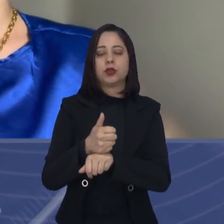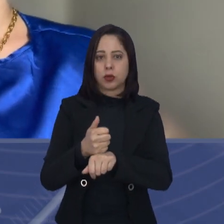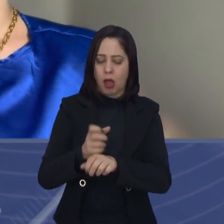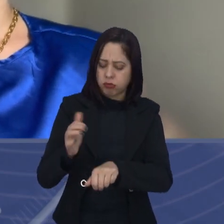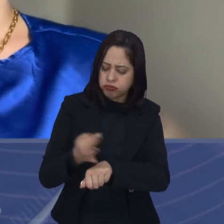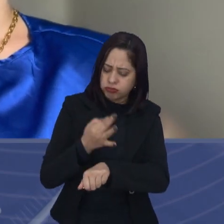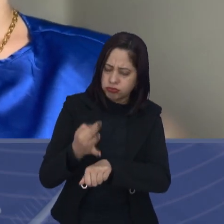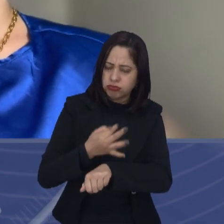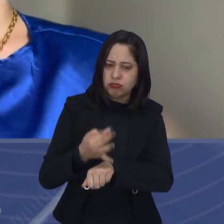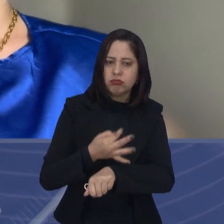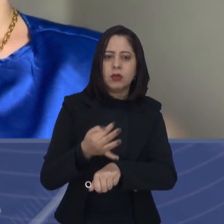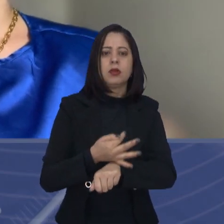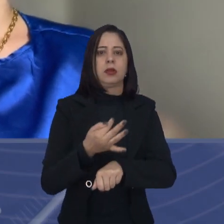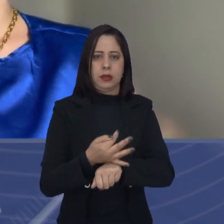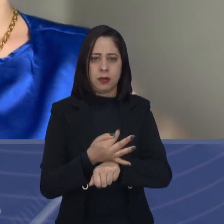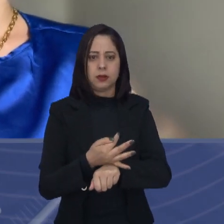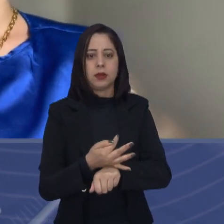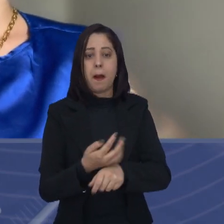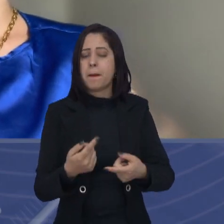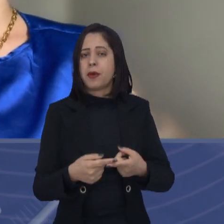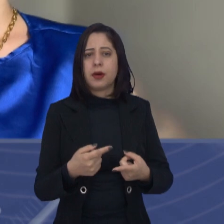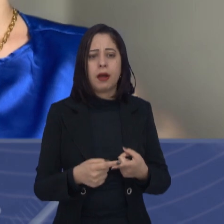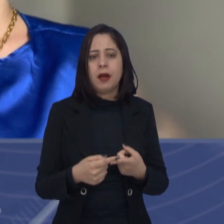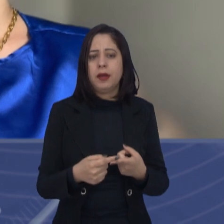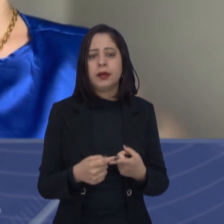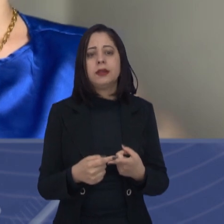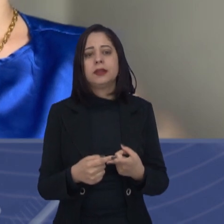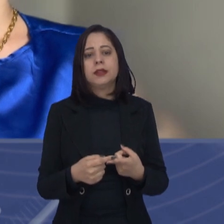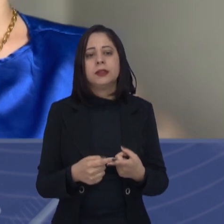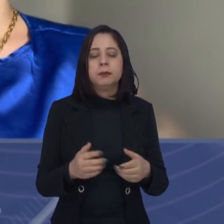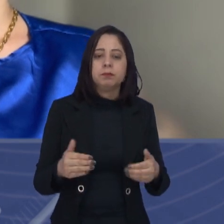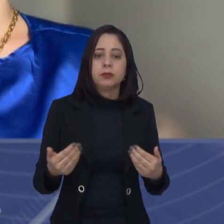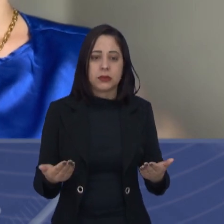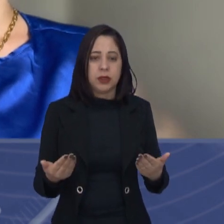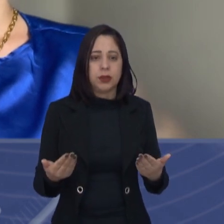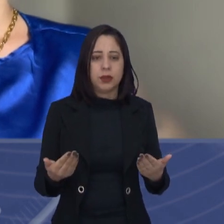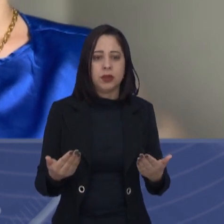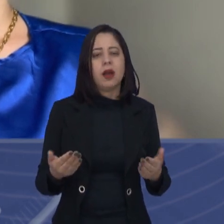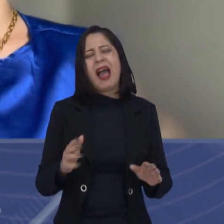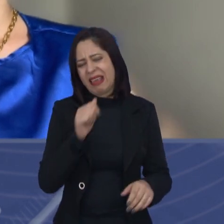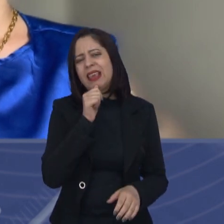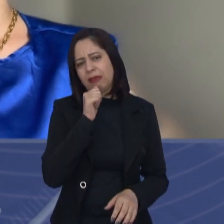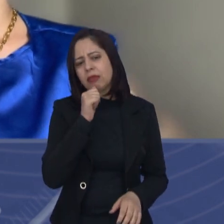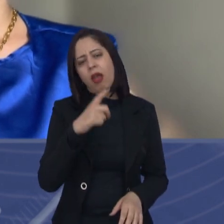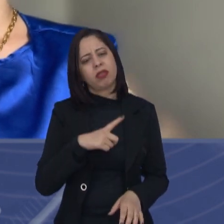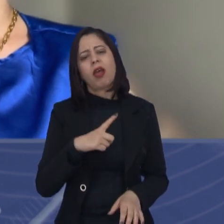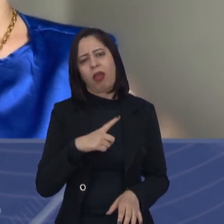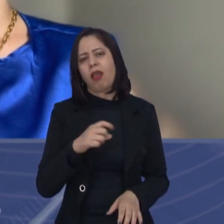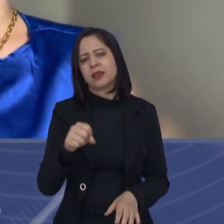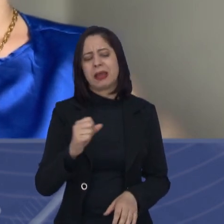também, e a questão do profissionalismo, né, porque até então tinha-se, né, ainda tem muito